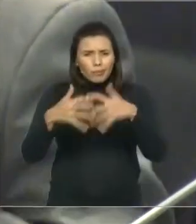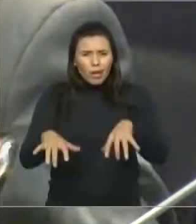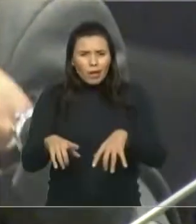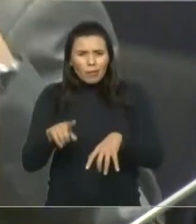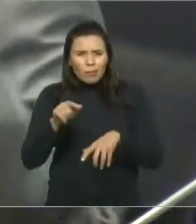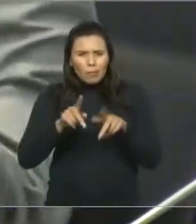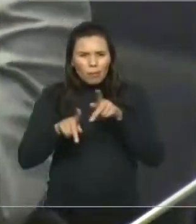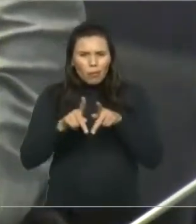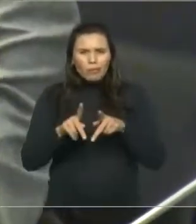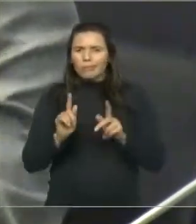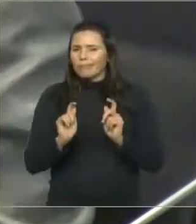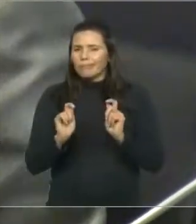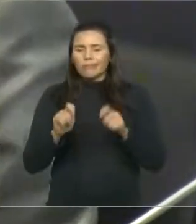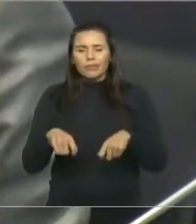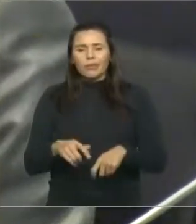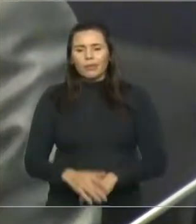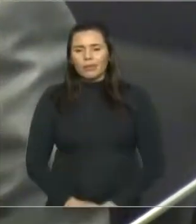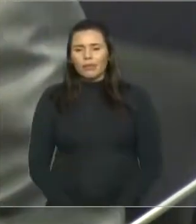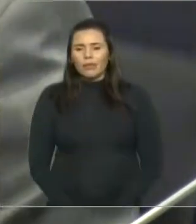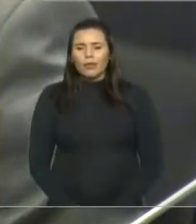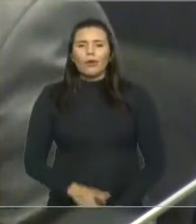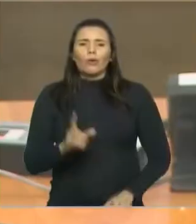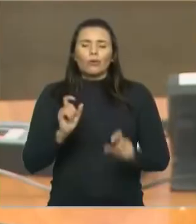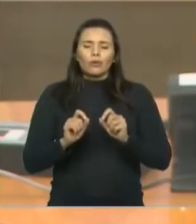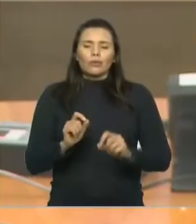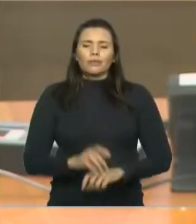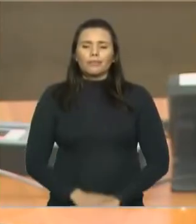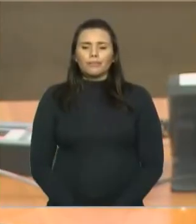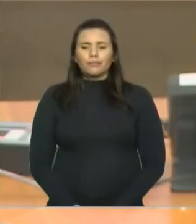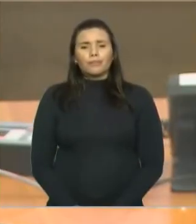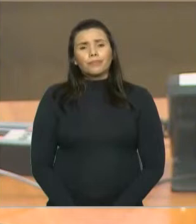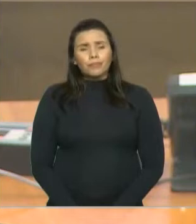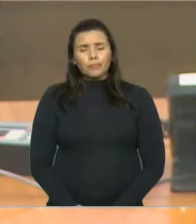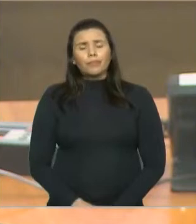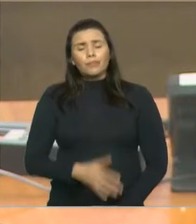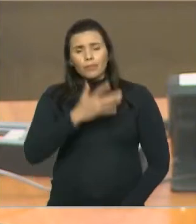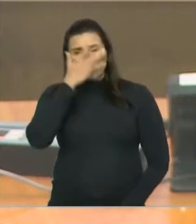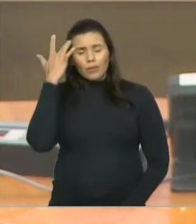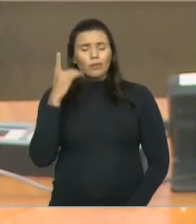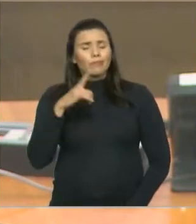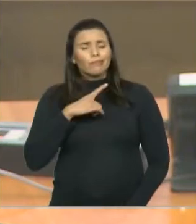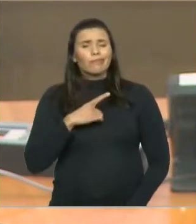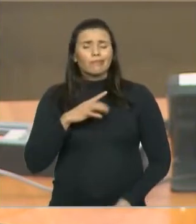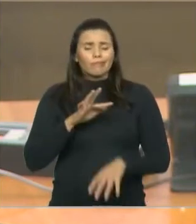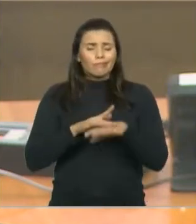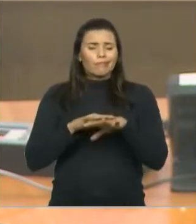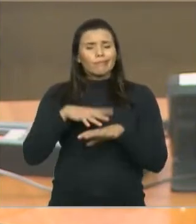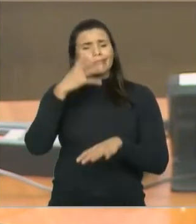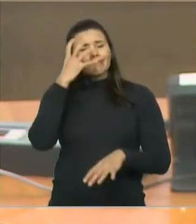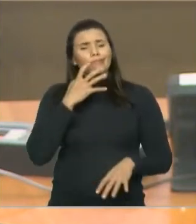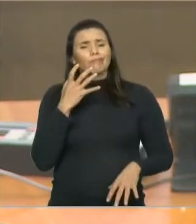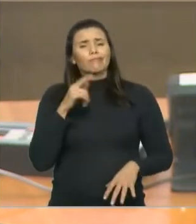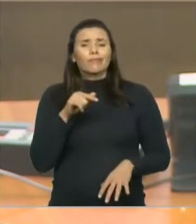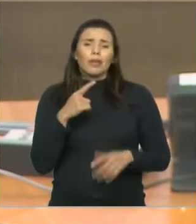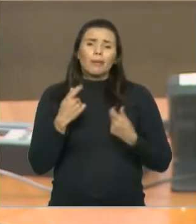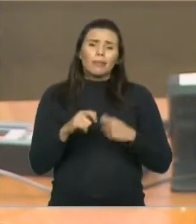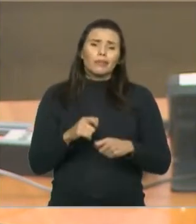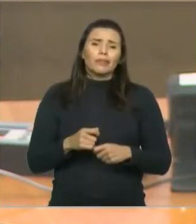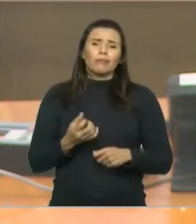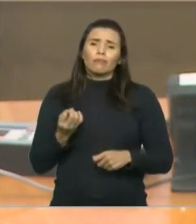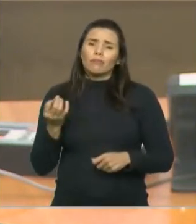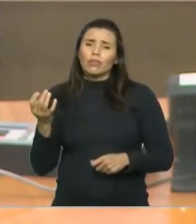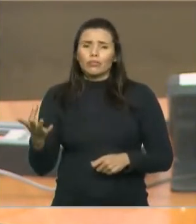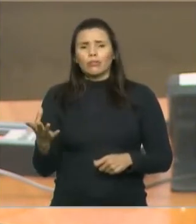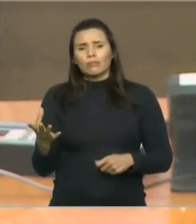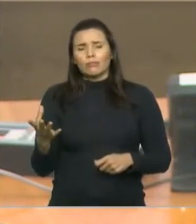saúde como uma unidade que vai encaminhar o paciente mais grave para outro local. Deputado Wagner está